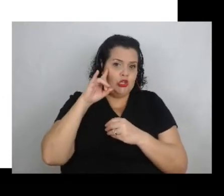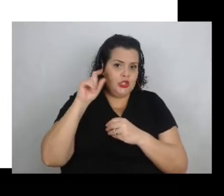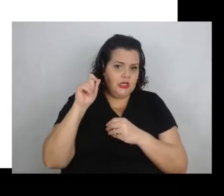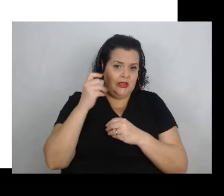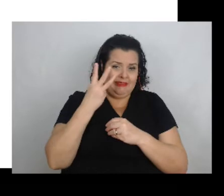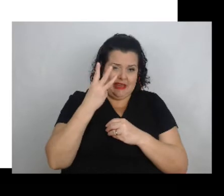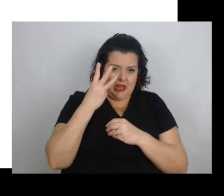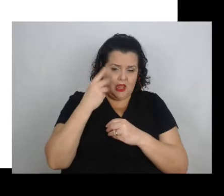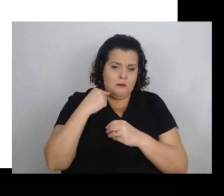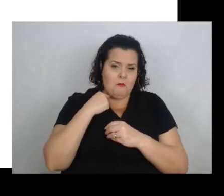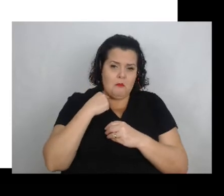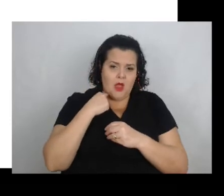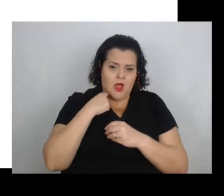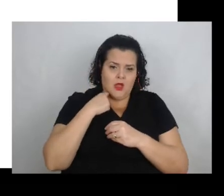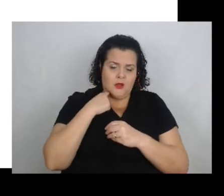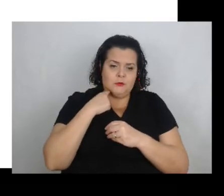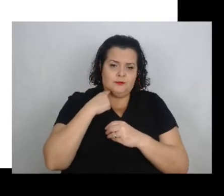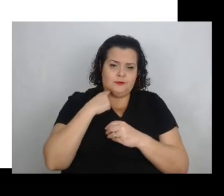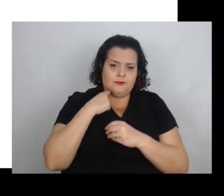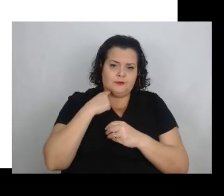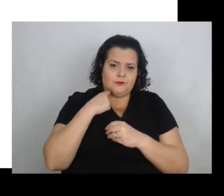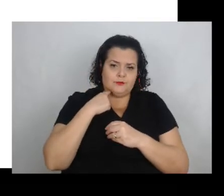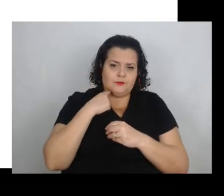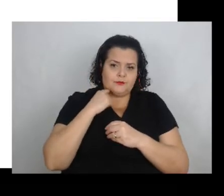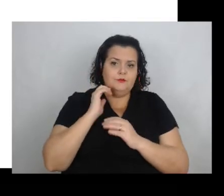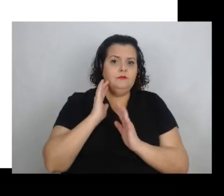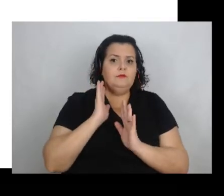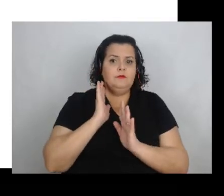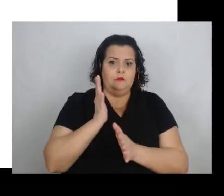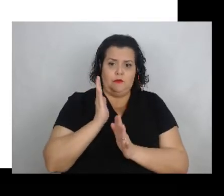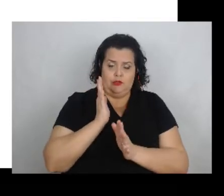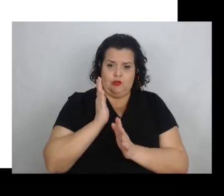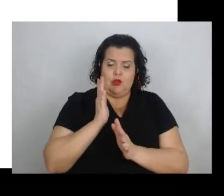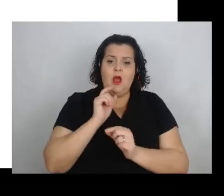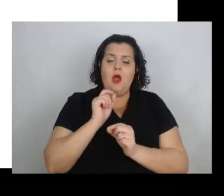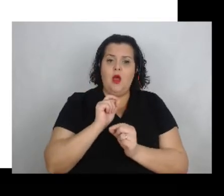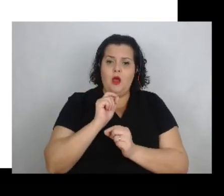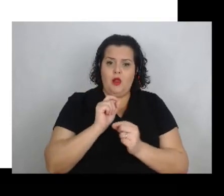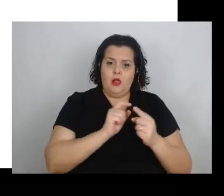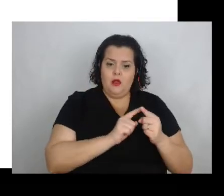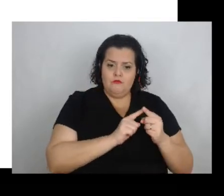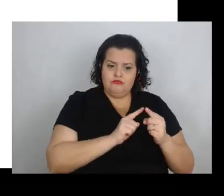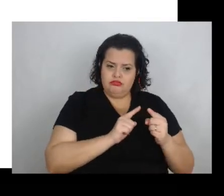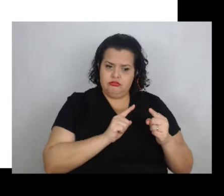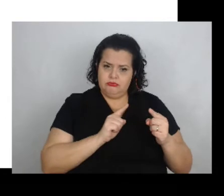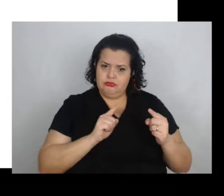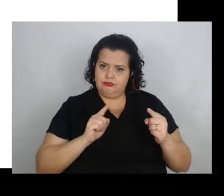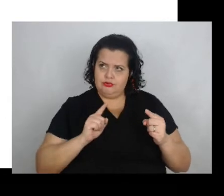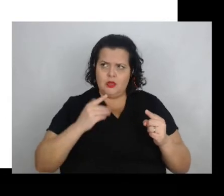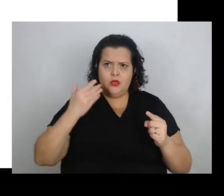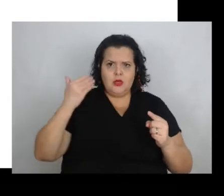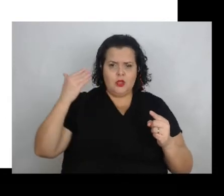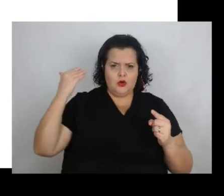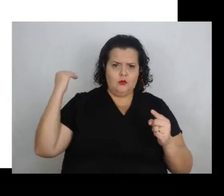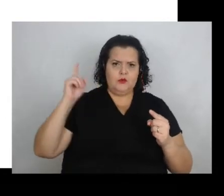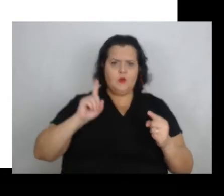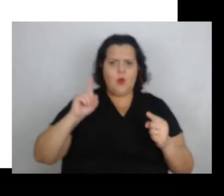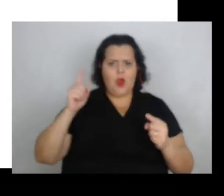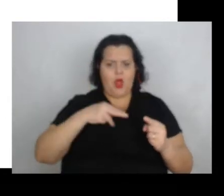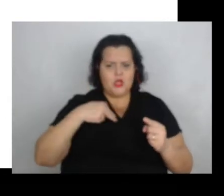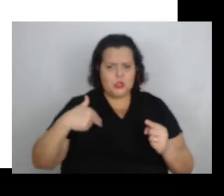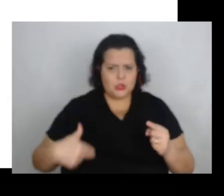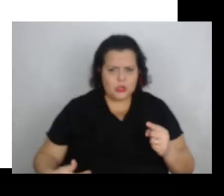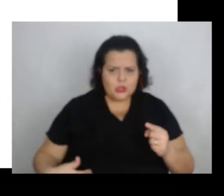tínhamos um tempo relativamente importante do surgimento dos primeiros casos na China, no hemisfério norte, e desde a